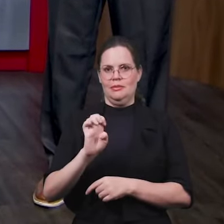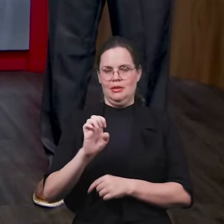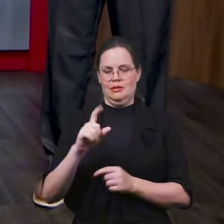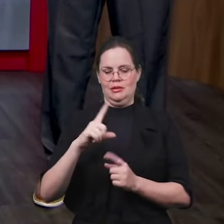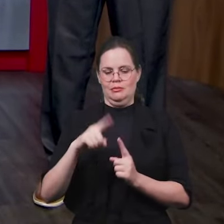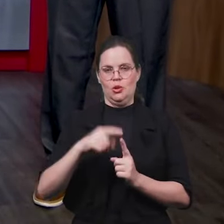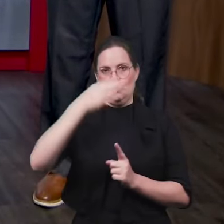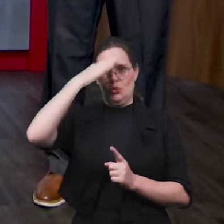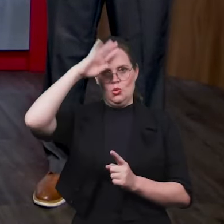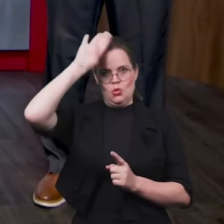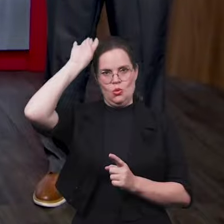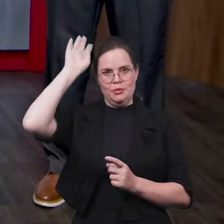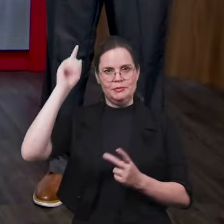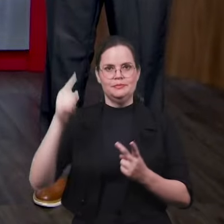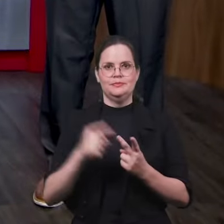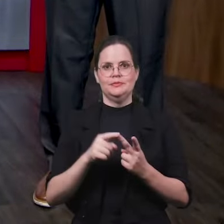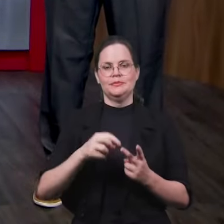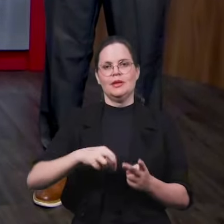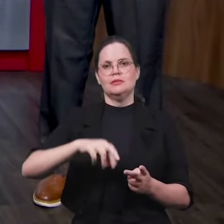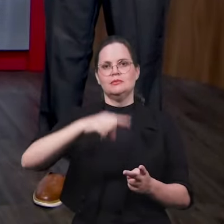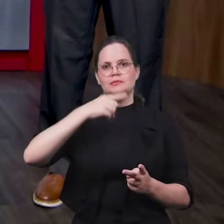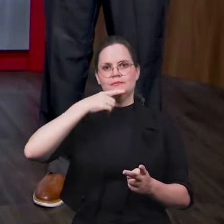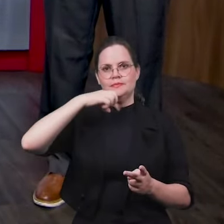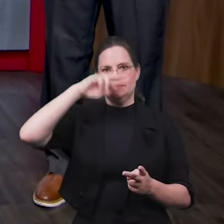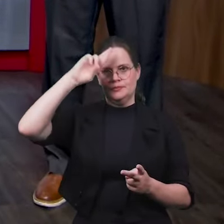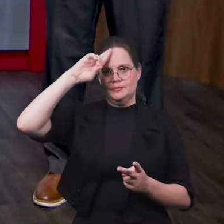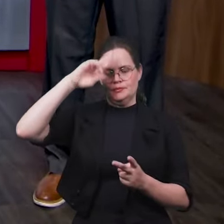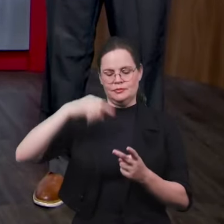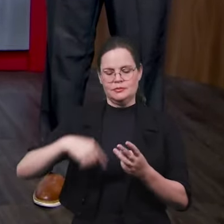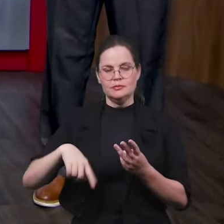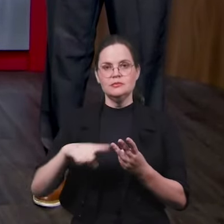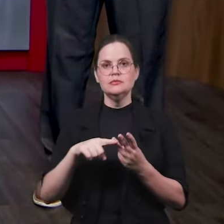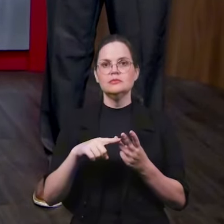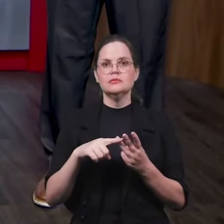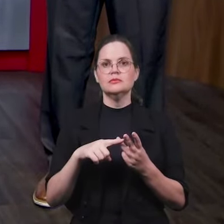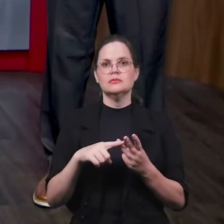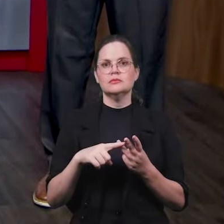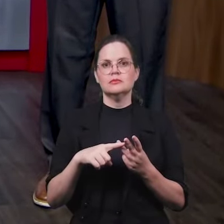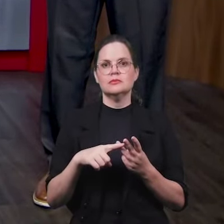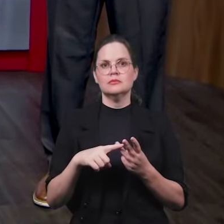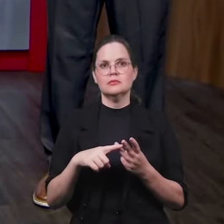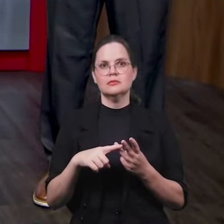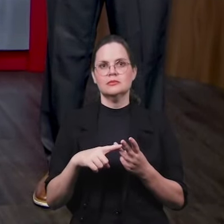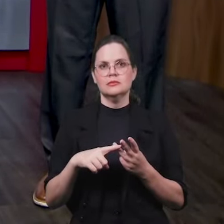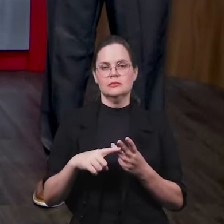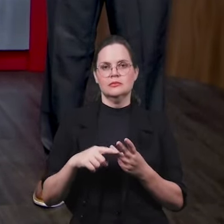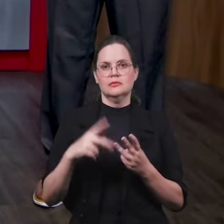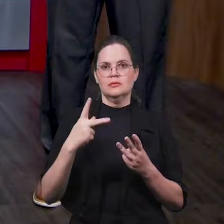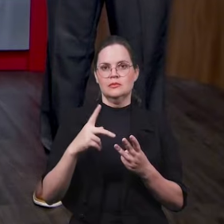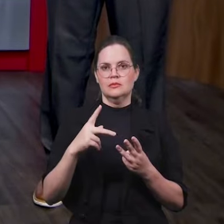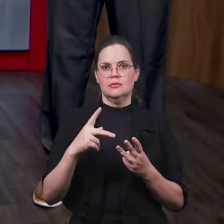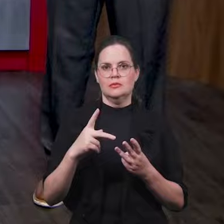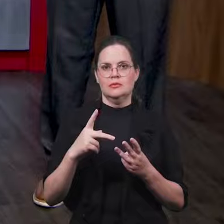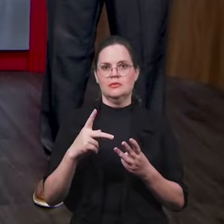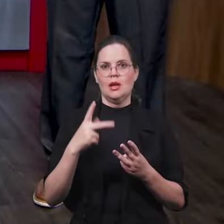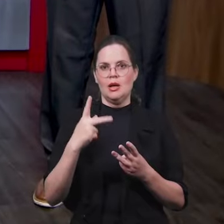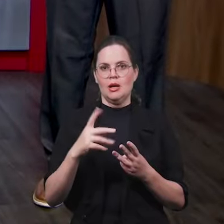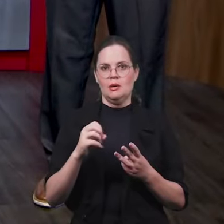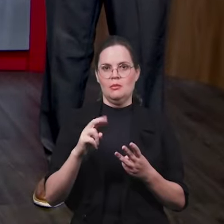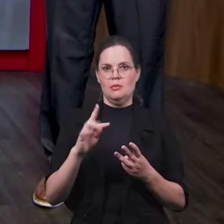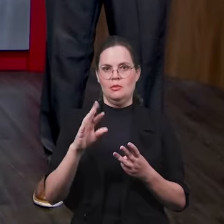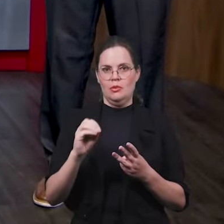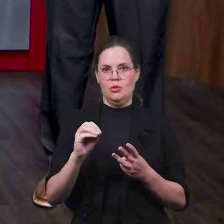nós temos Cuba, temos República Dominicana, temos Puerto Rico,